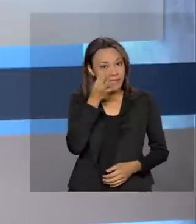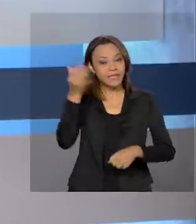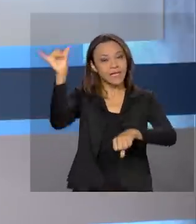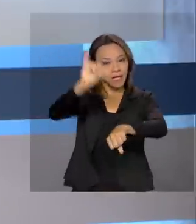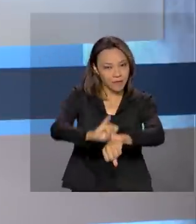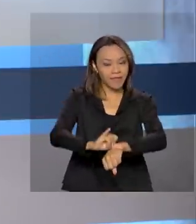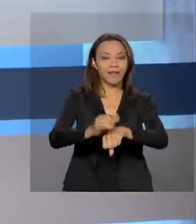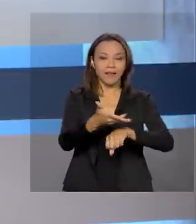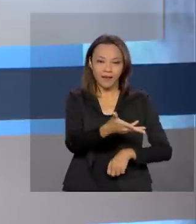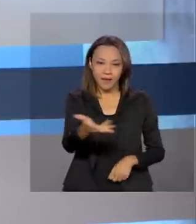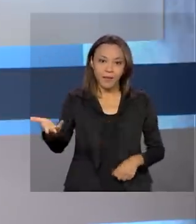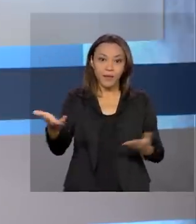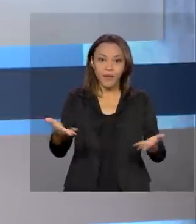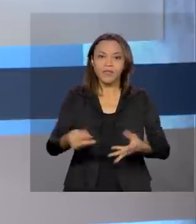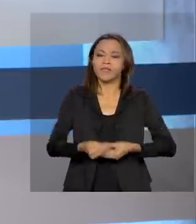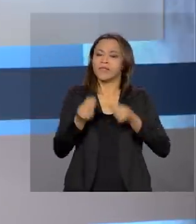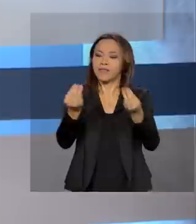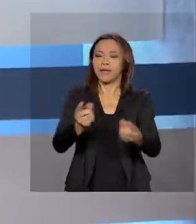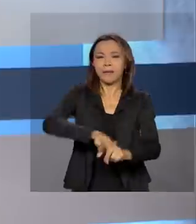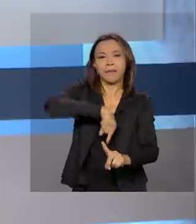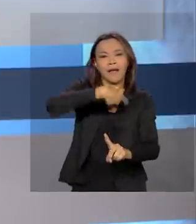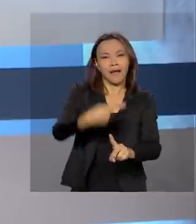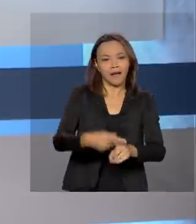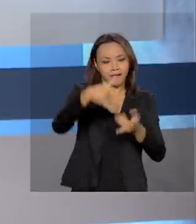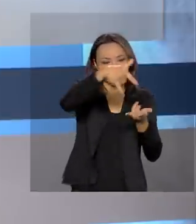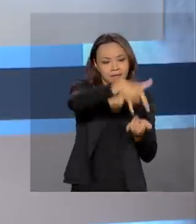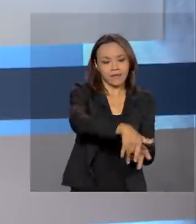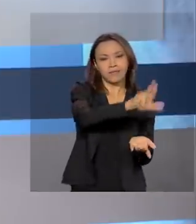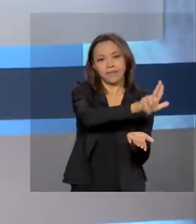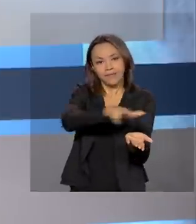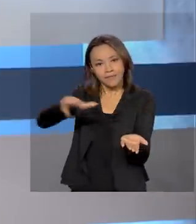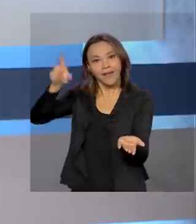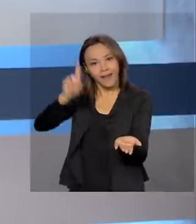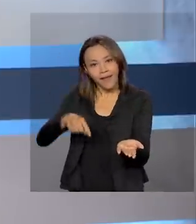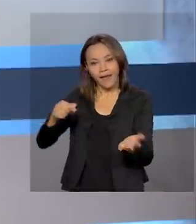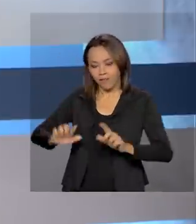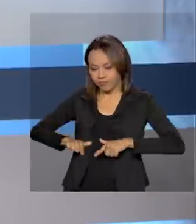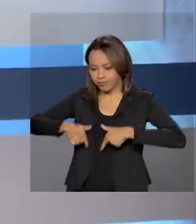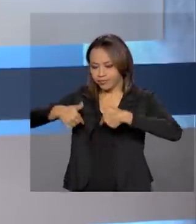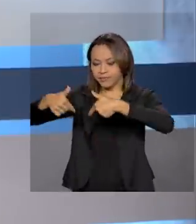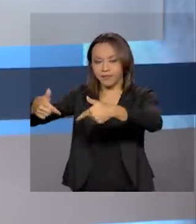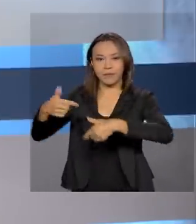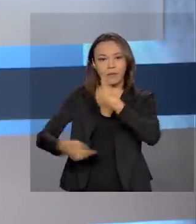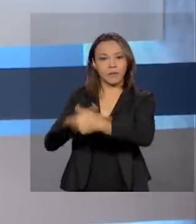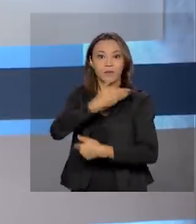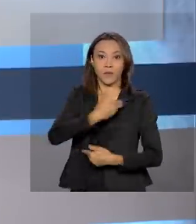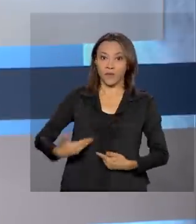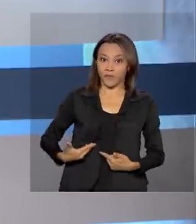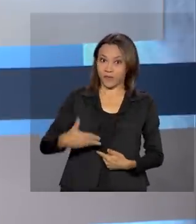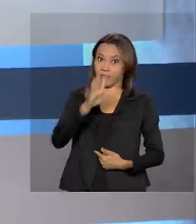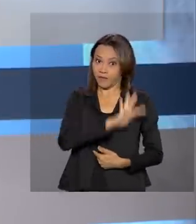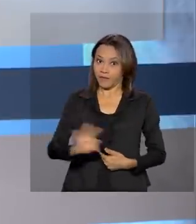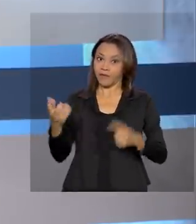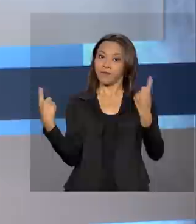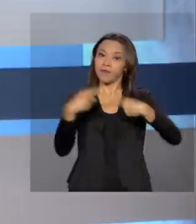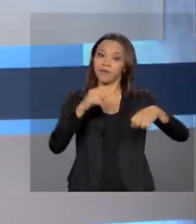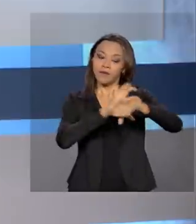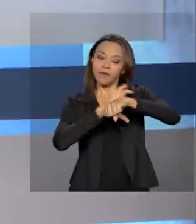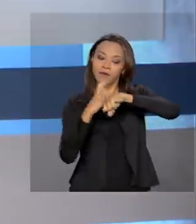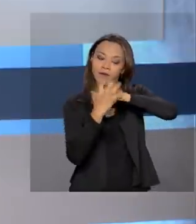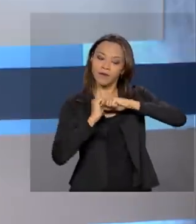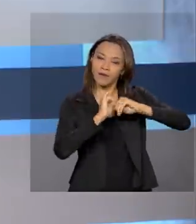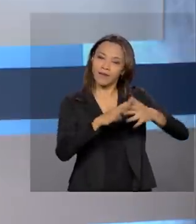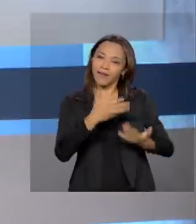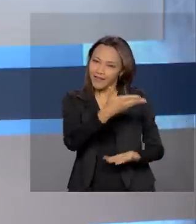e hoje participa da entrega de mais leitos em hospitais que faz parte das ações do Governo Federal de enfrentamento a pandemia